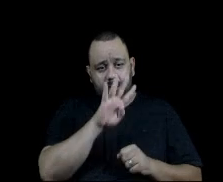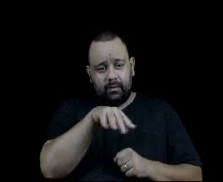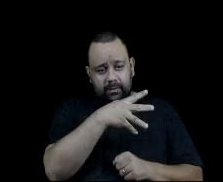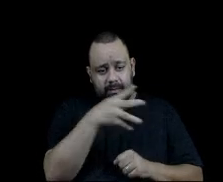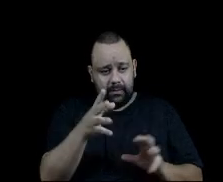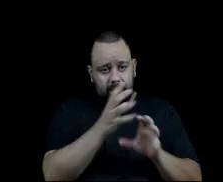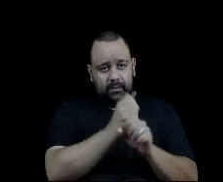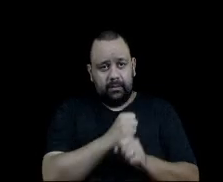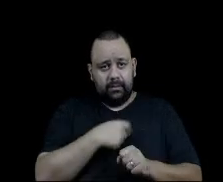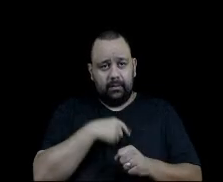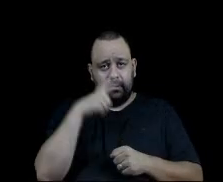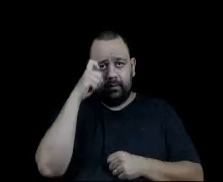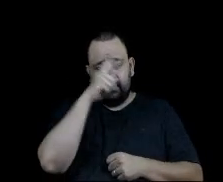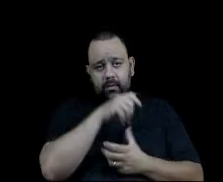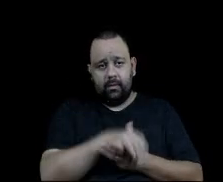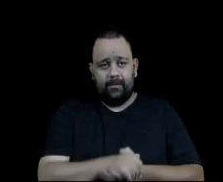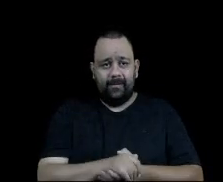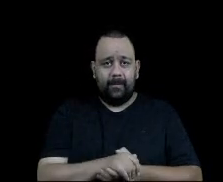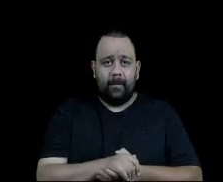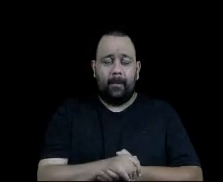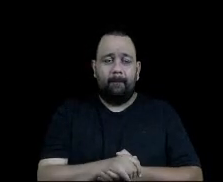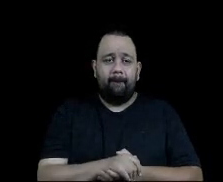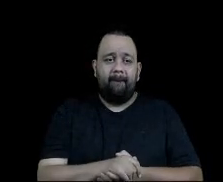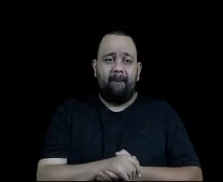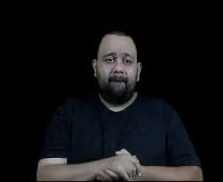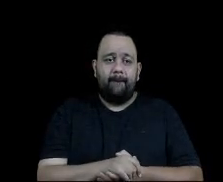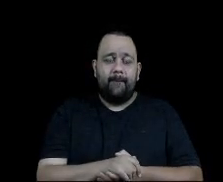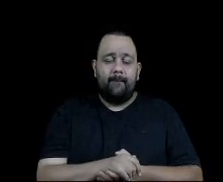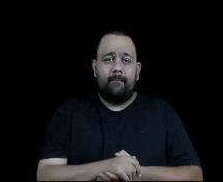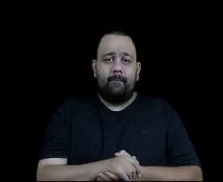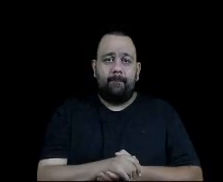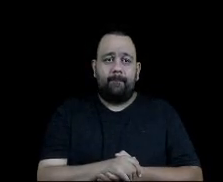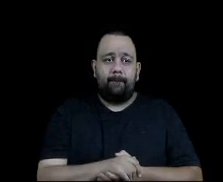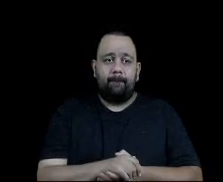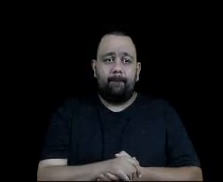certa dificuldade com balancetes. 2.